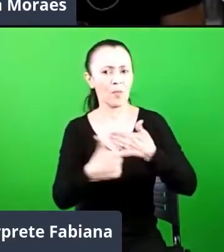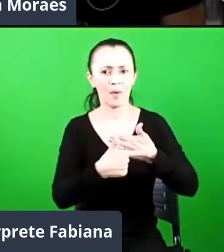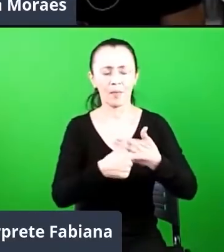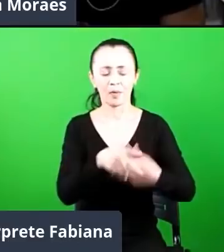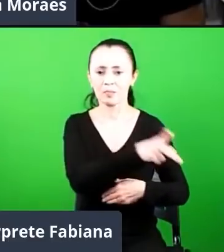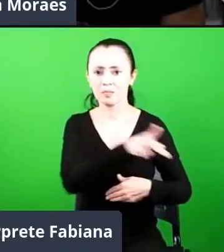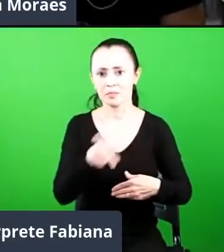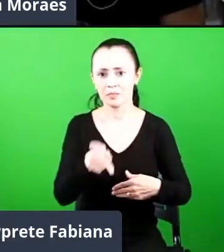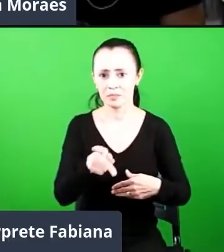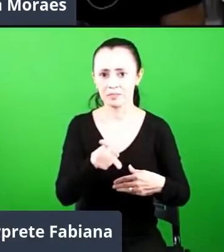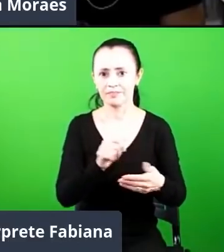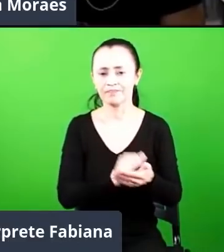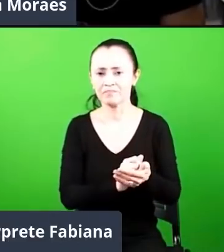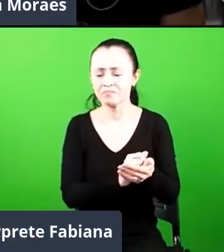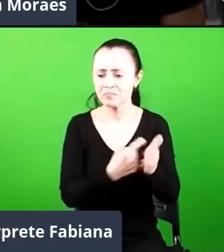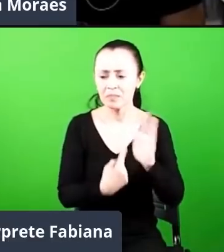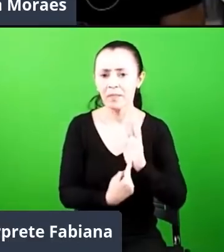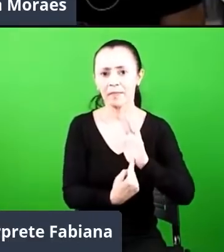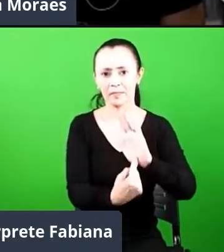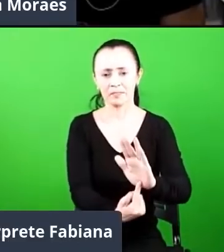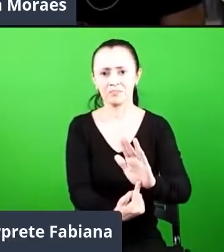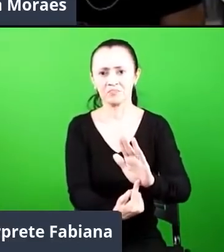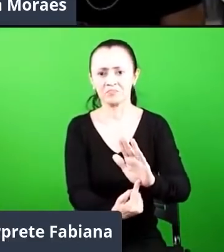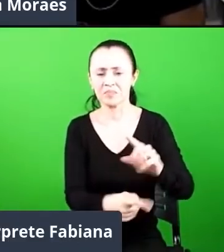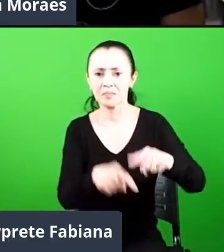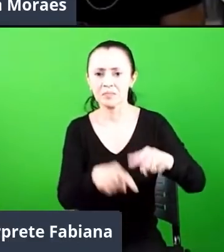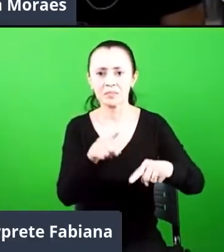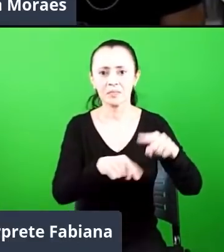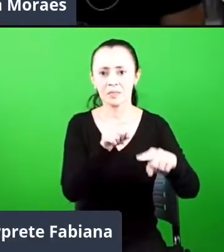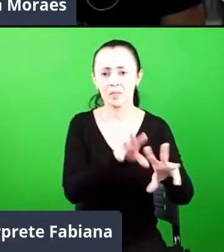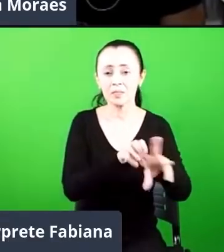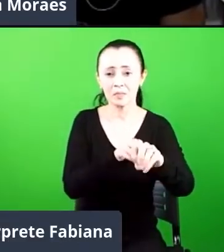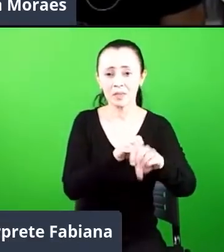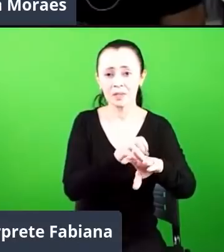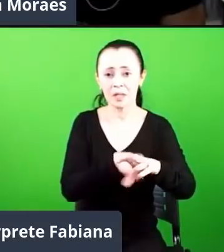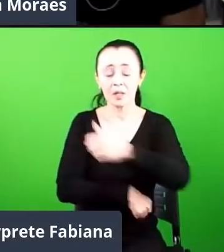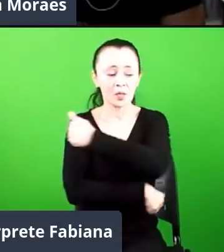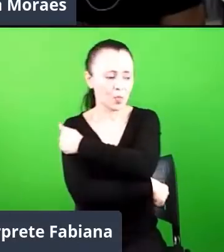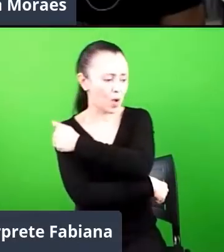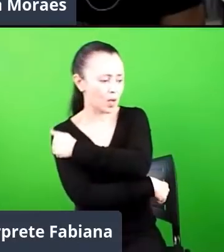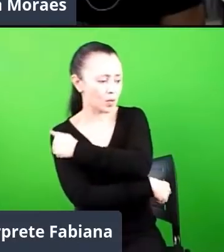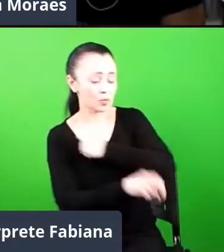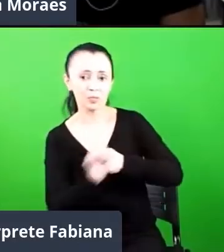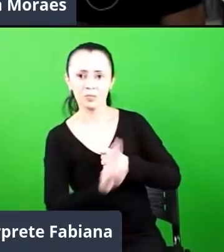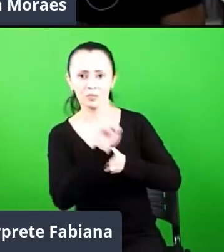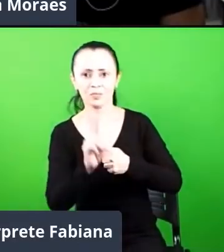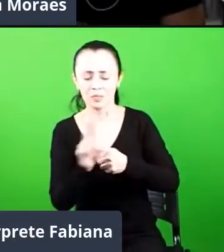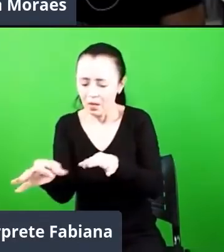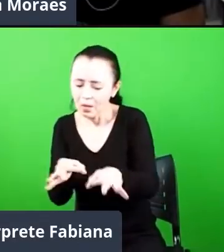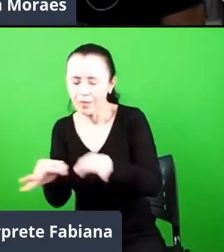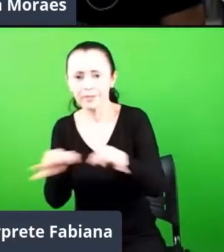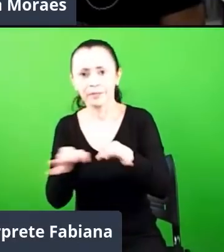ferramentas de aprendizagem, né, para esse aluno, e o aluno busca organizar, estudar,